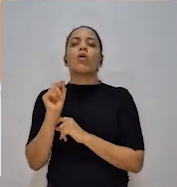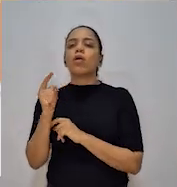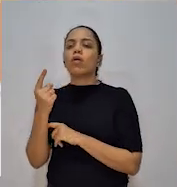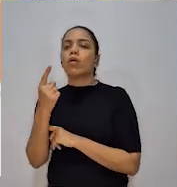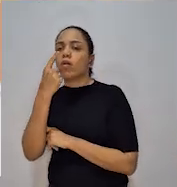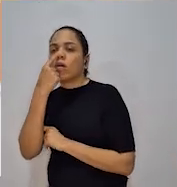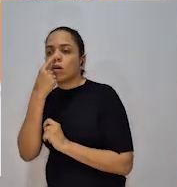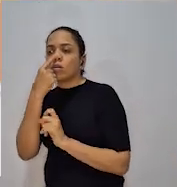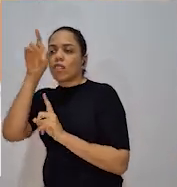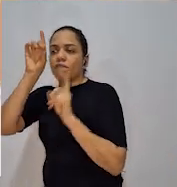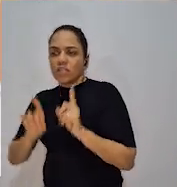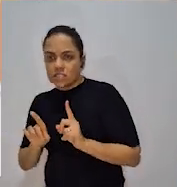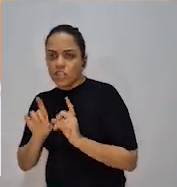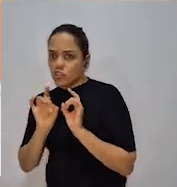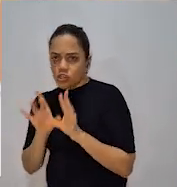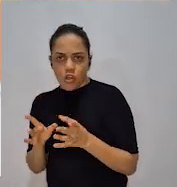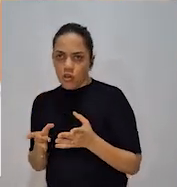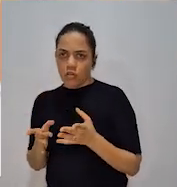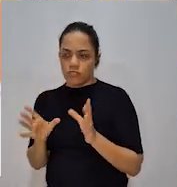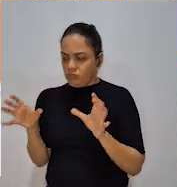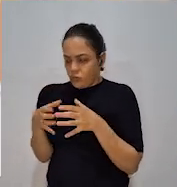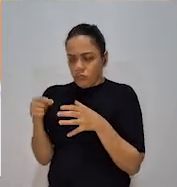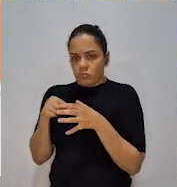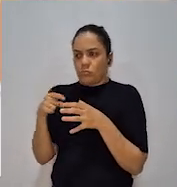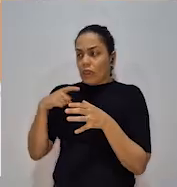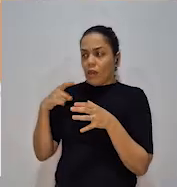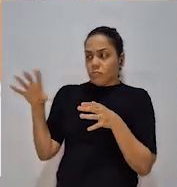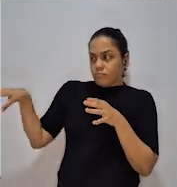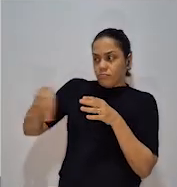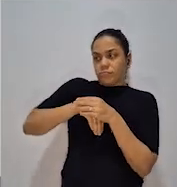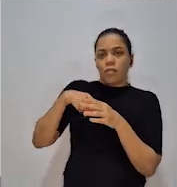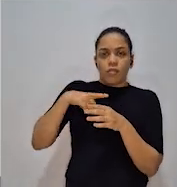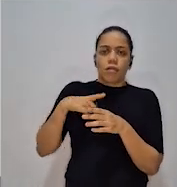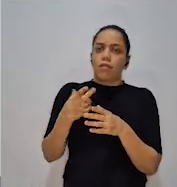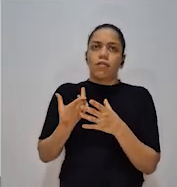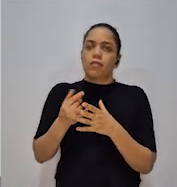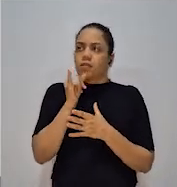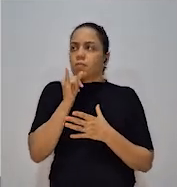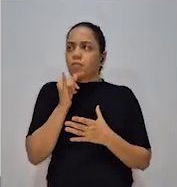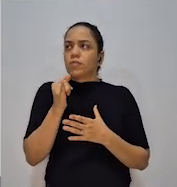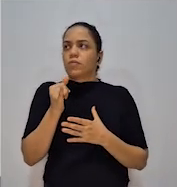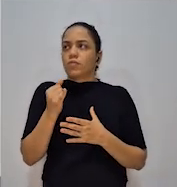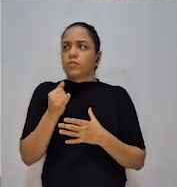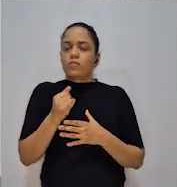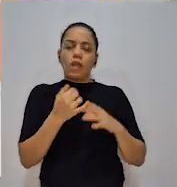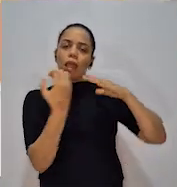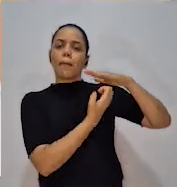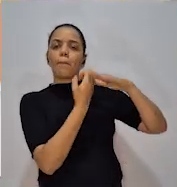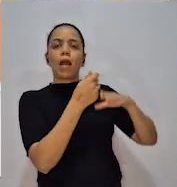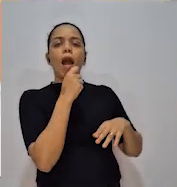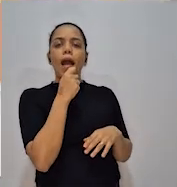é composto só por pessoas com deficiência, diga-se de passagem, porque se a gente está falando que as empresas não estão